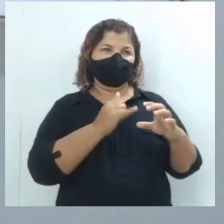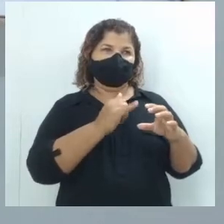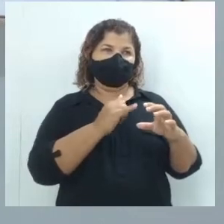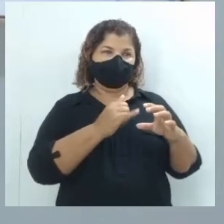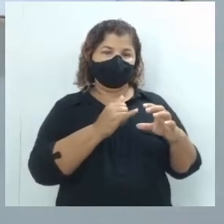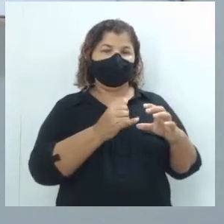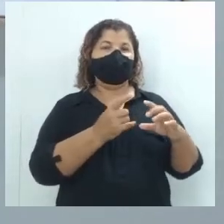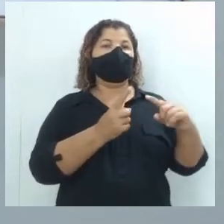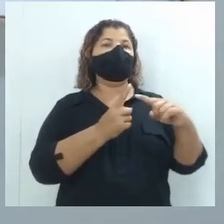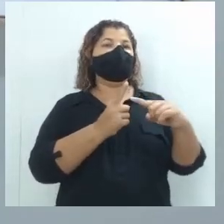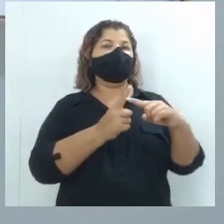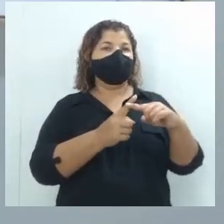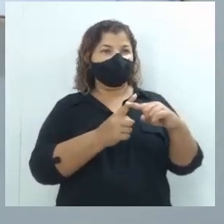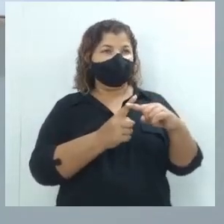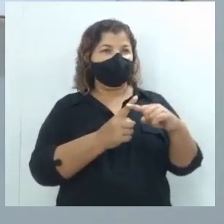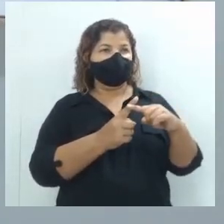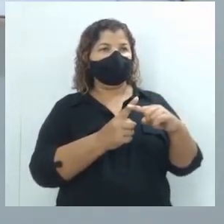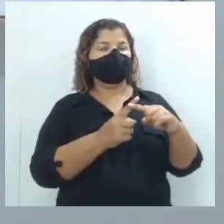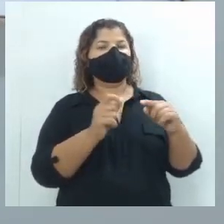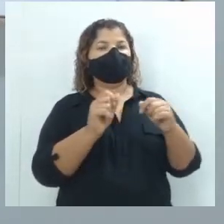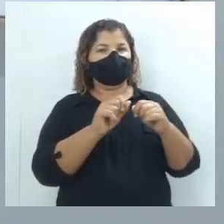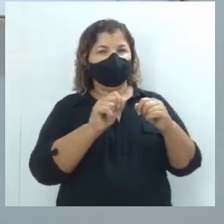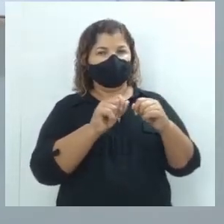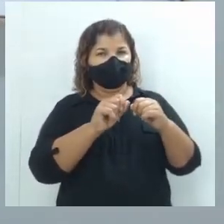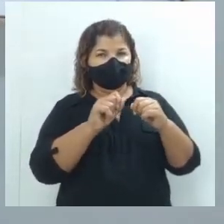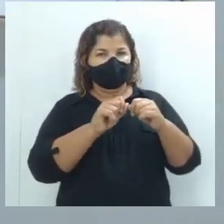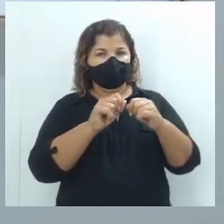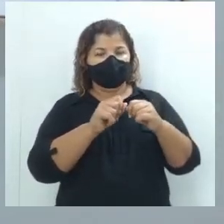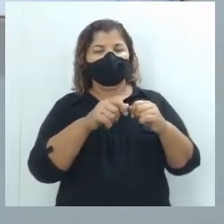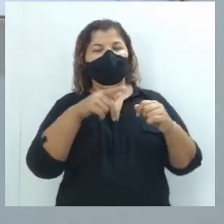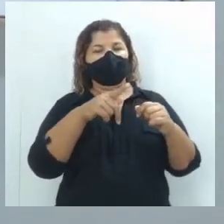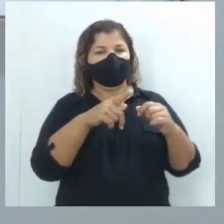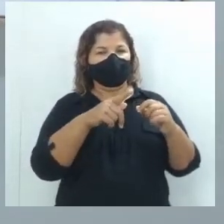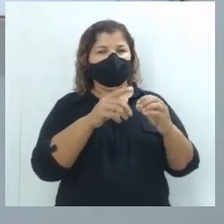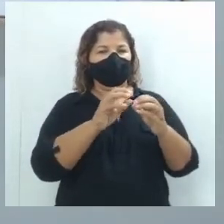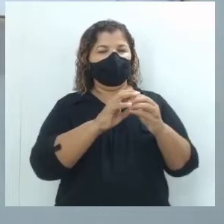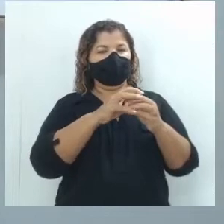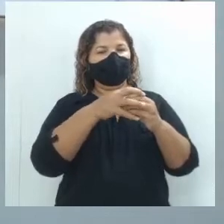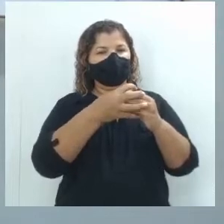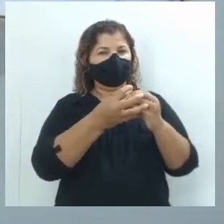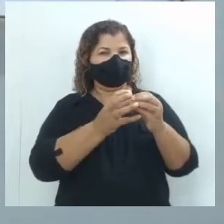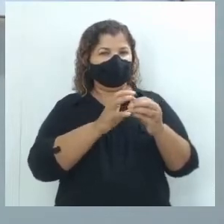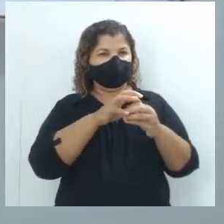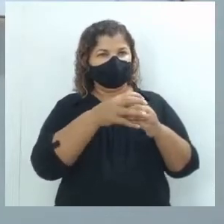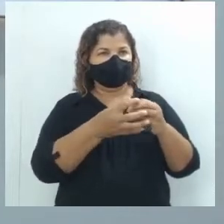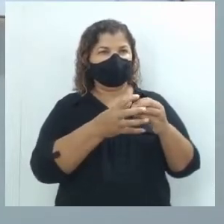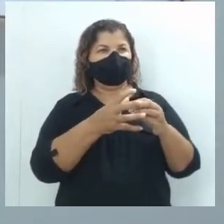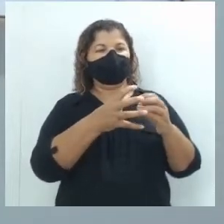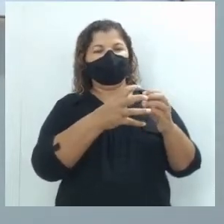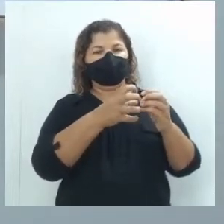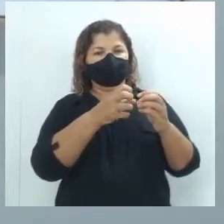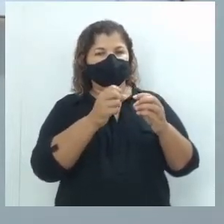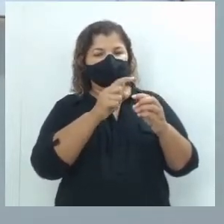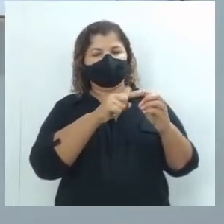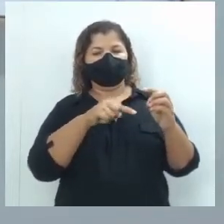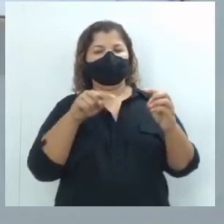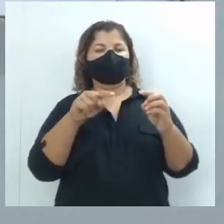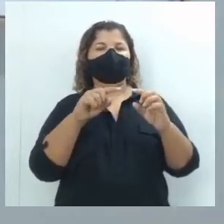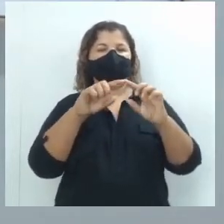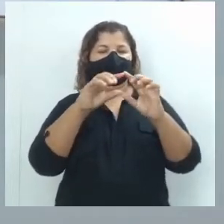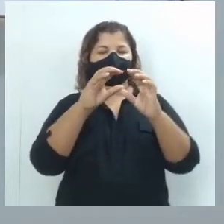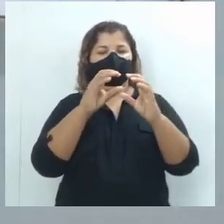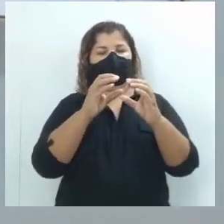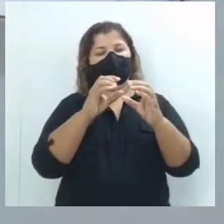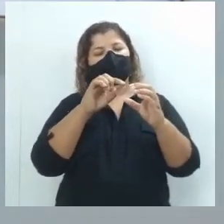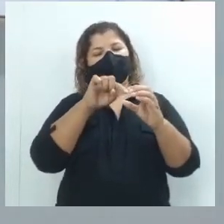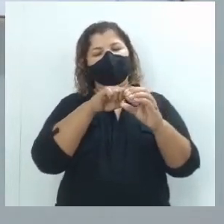RNA positivo produz as suas proteínas virais. Essas proteínas virais formam a